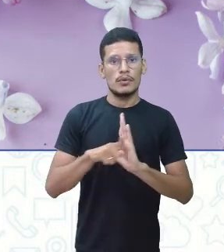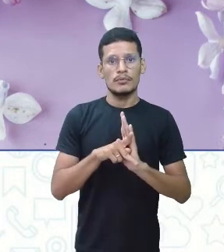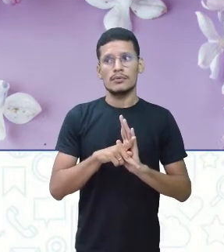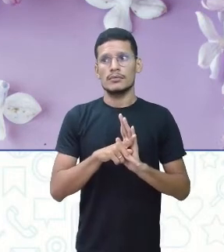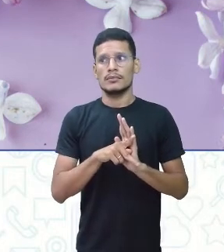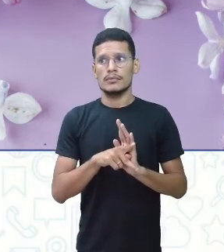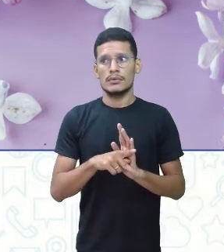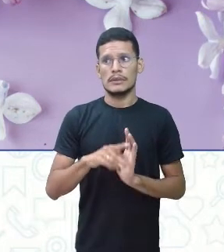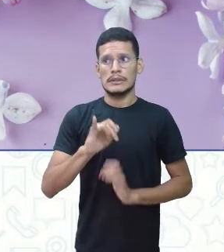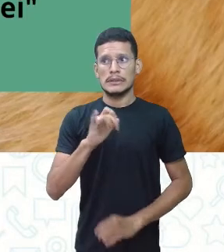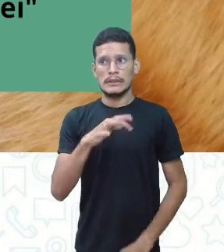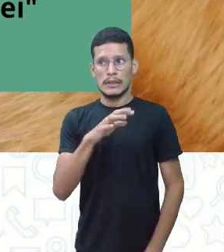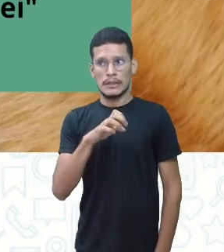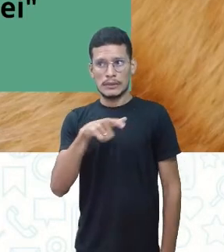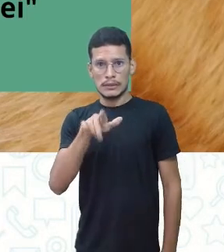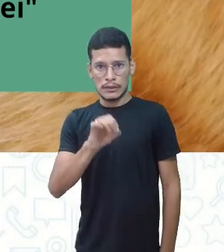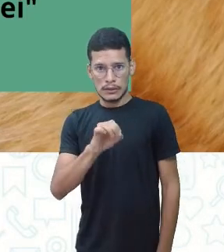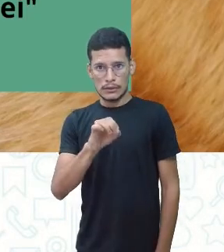intenções.